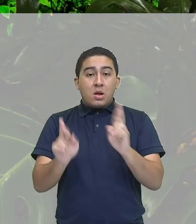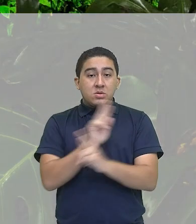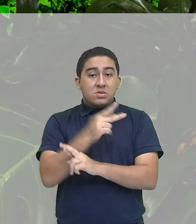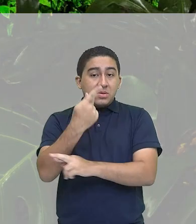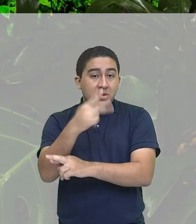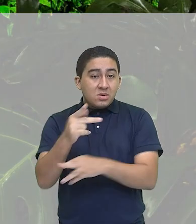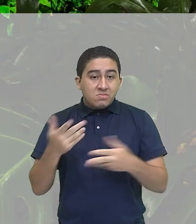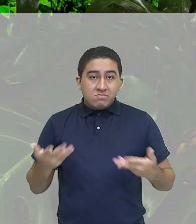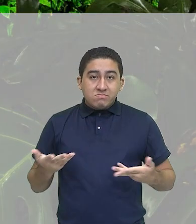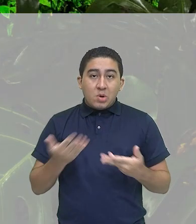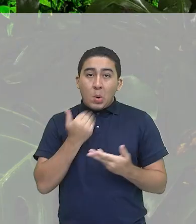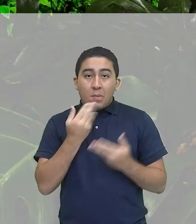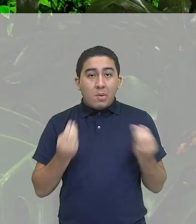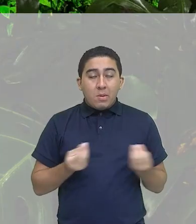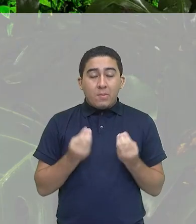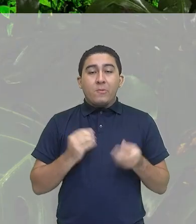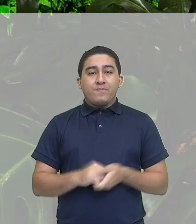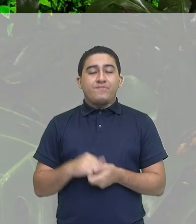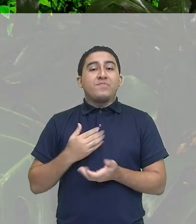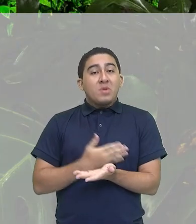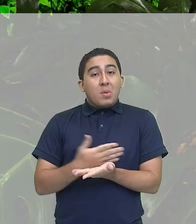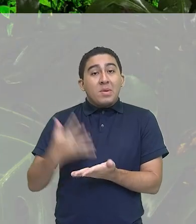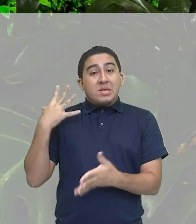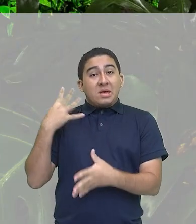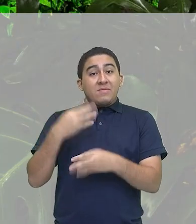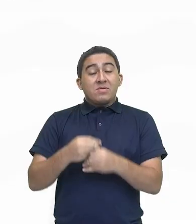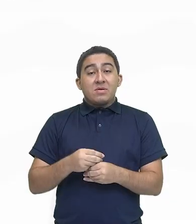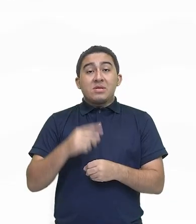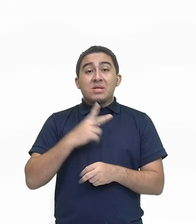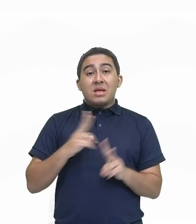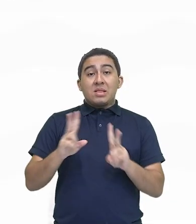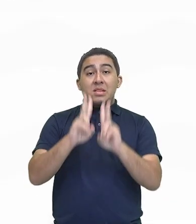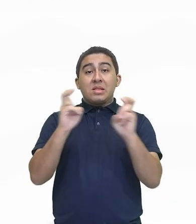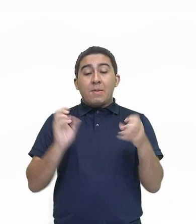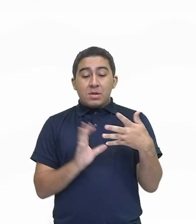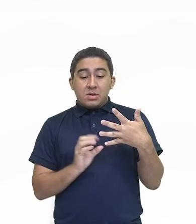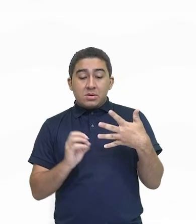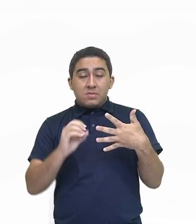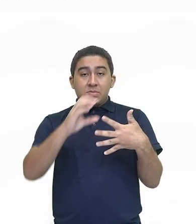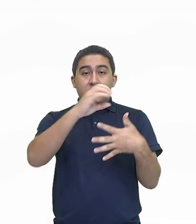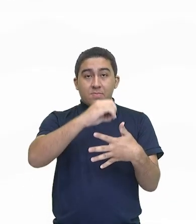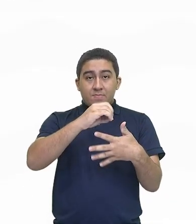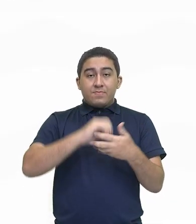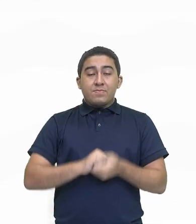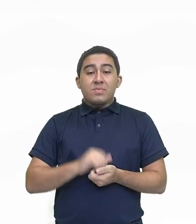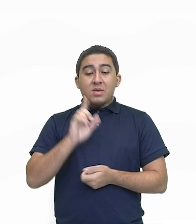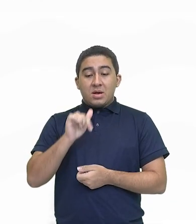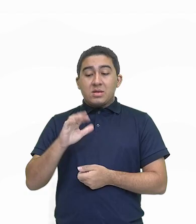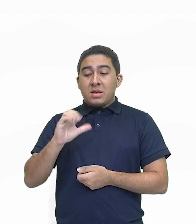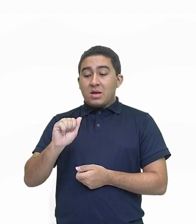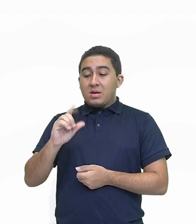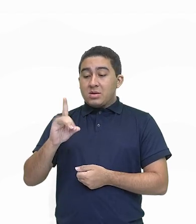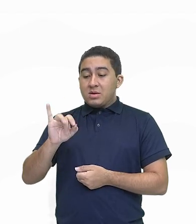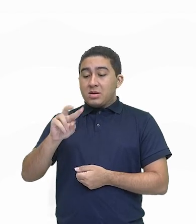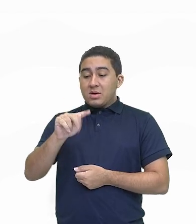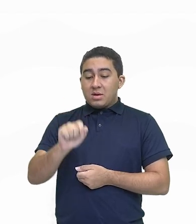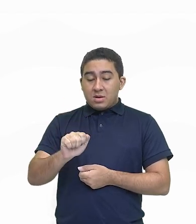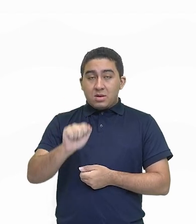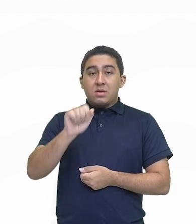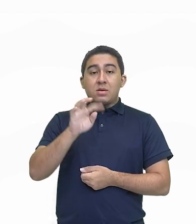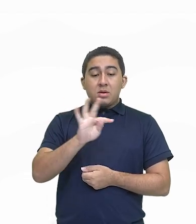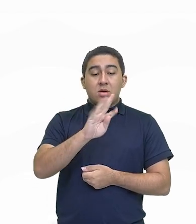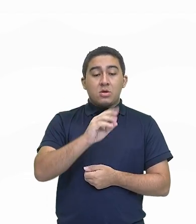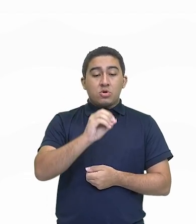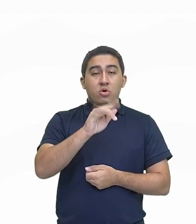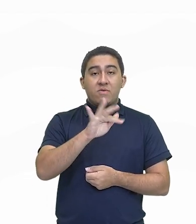vamos começar a nossa revisão falando de cadeia trófica. A cadeia trófica ela é também chamada de